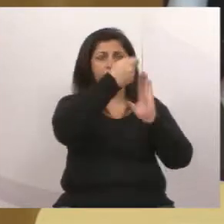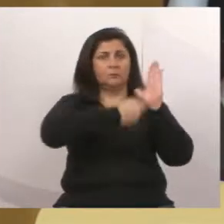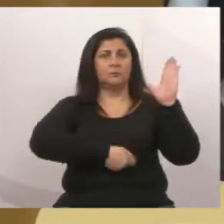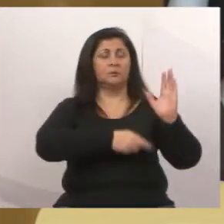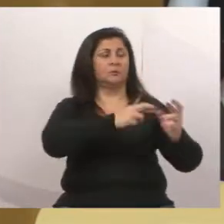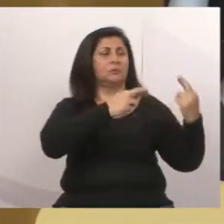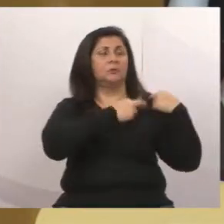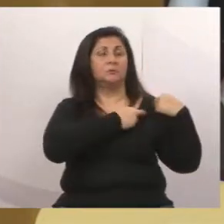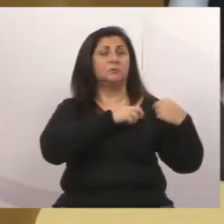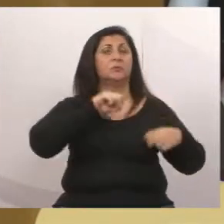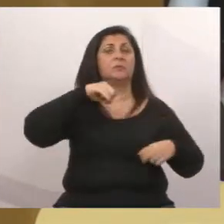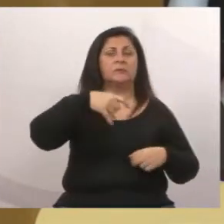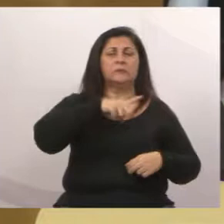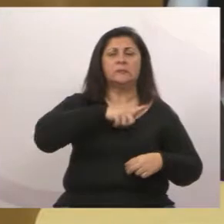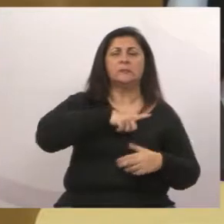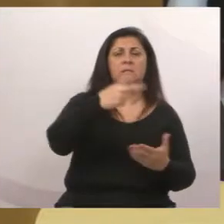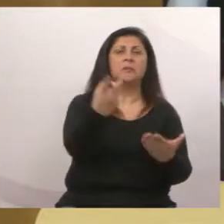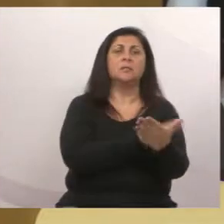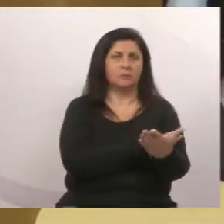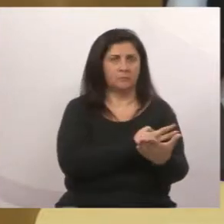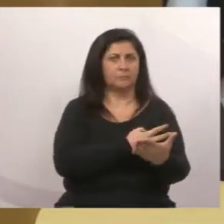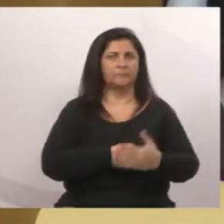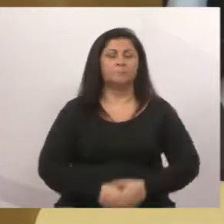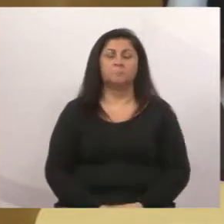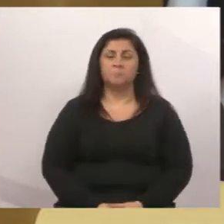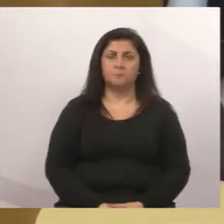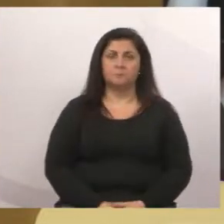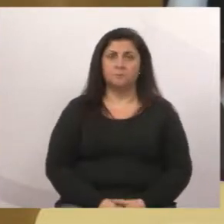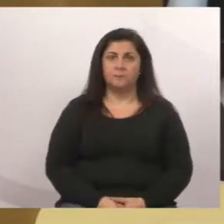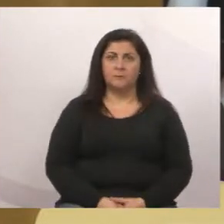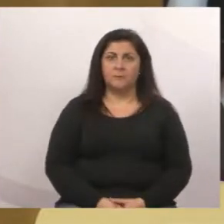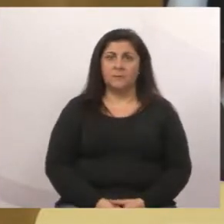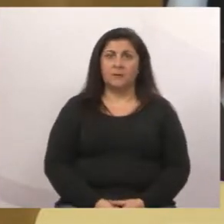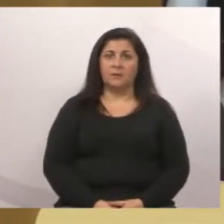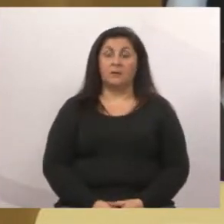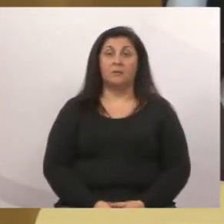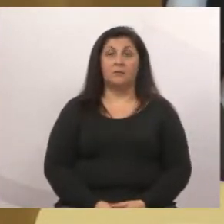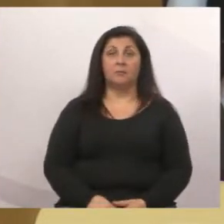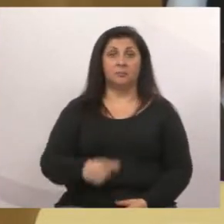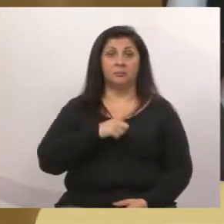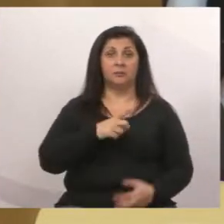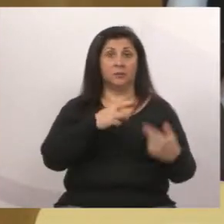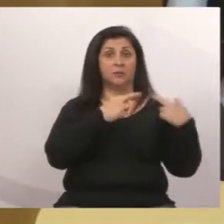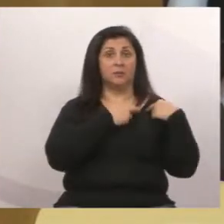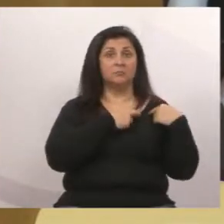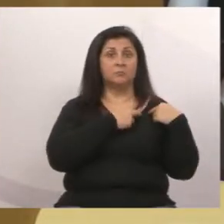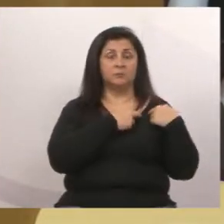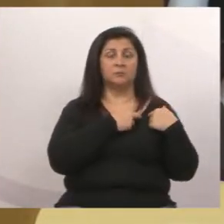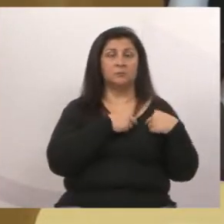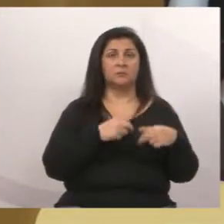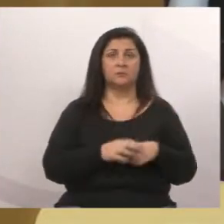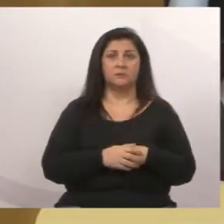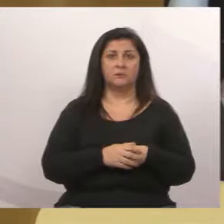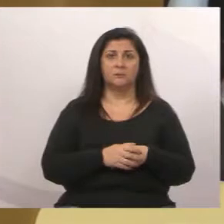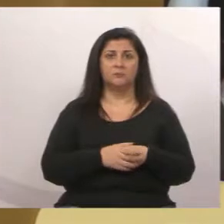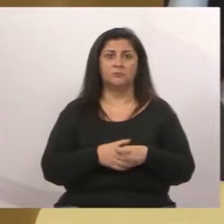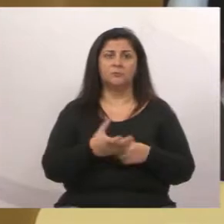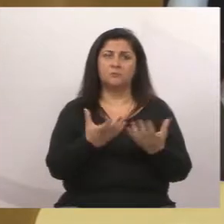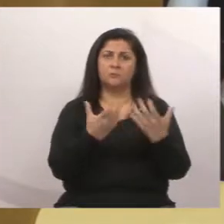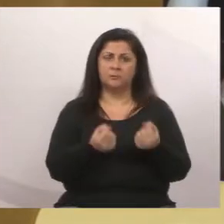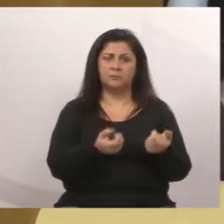constatadas ilegalidades ou irregularidades, sob pena de responsabilidade solidária, receber